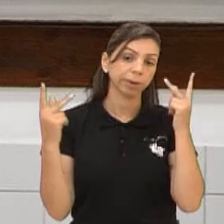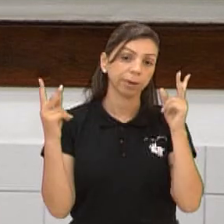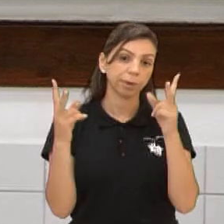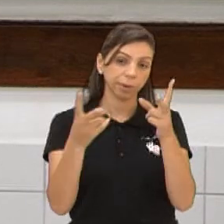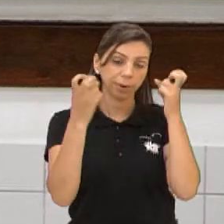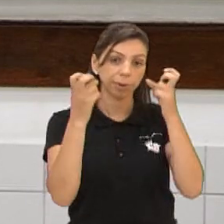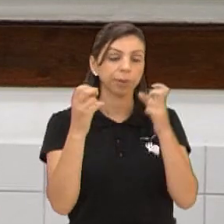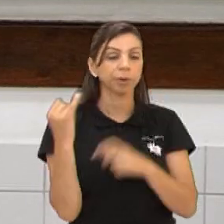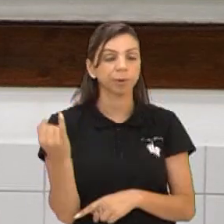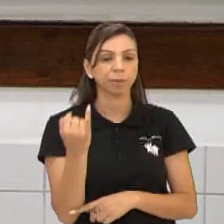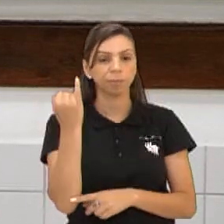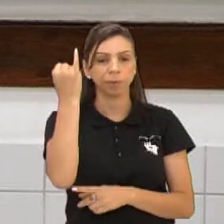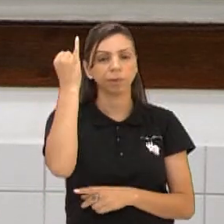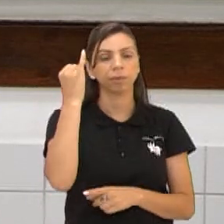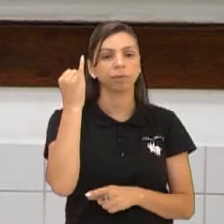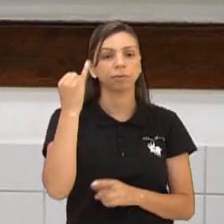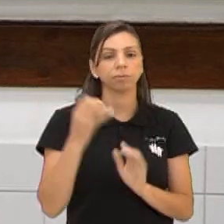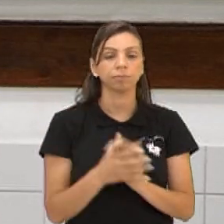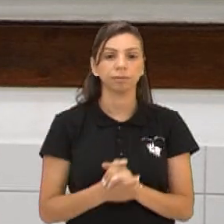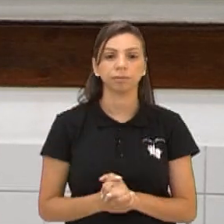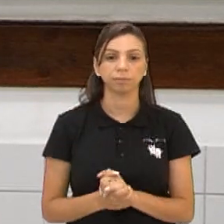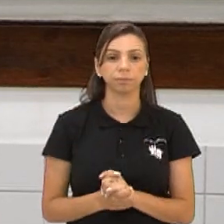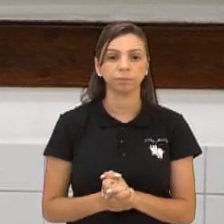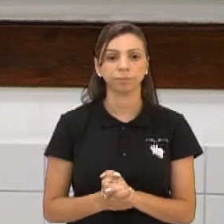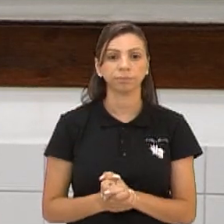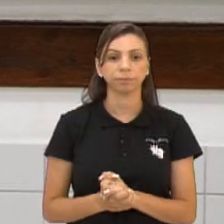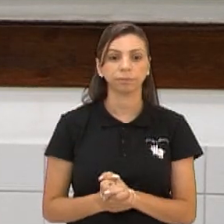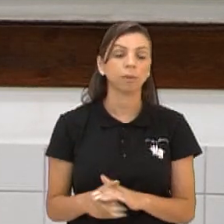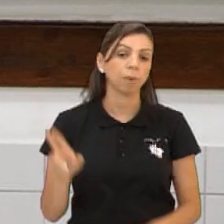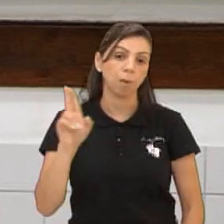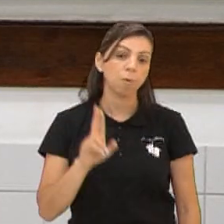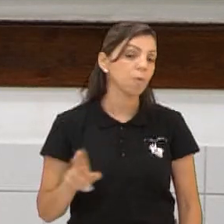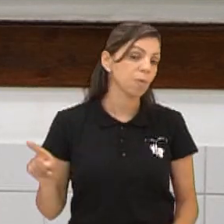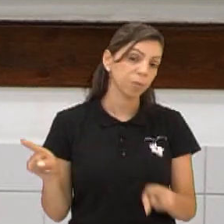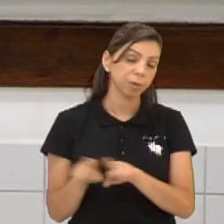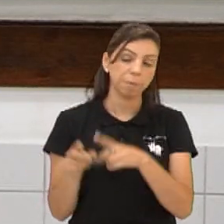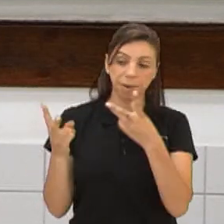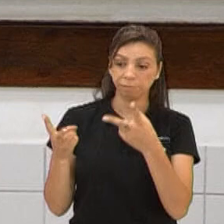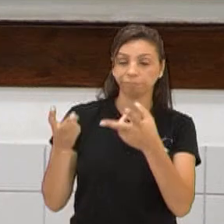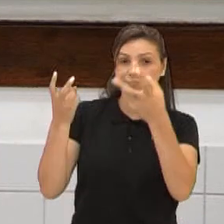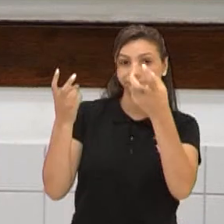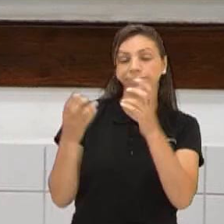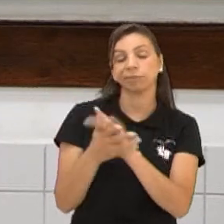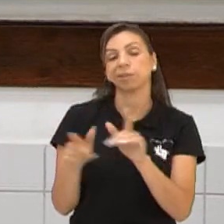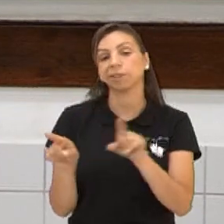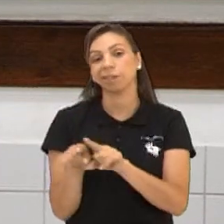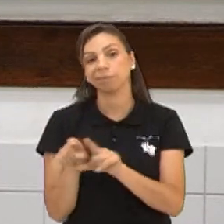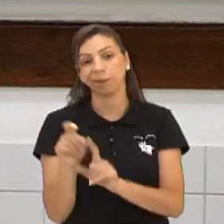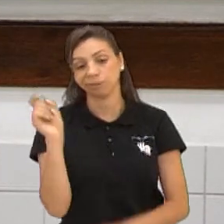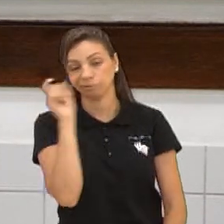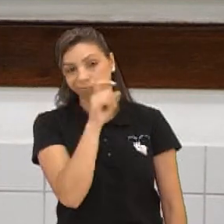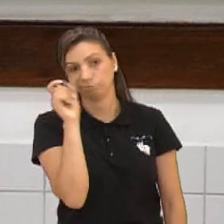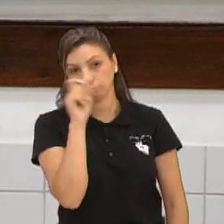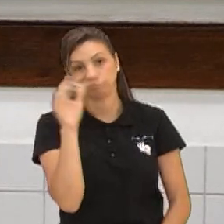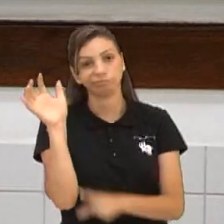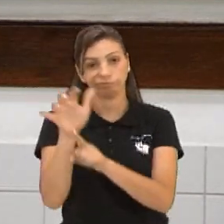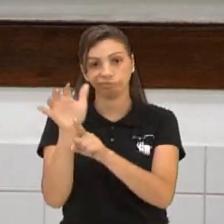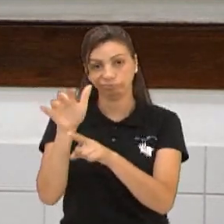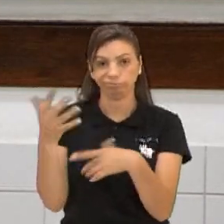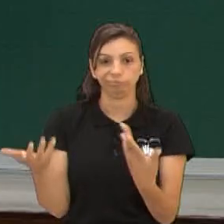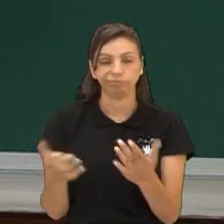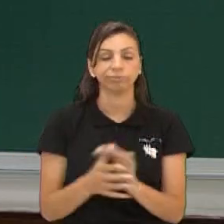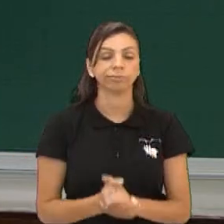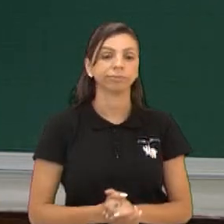perceber as palavras para que eu não uso também né obviamente e também não seja enganado iludido pelas mesmo